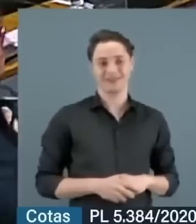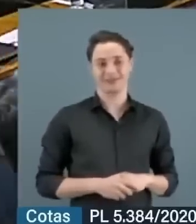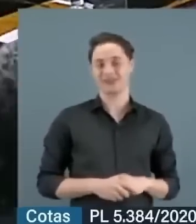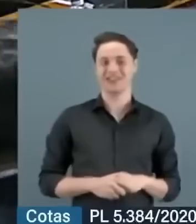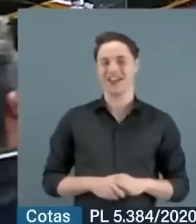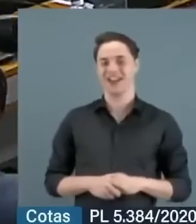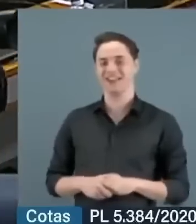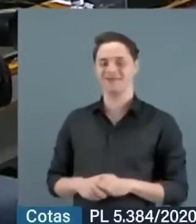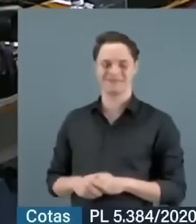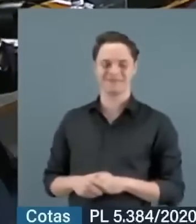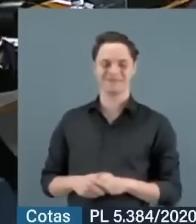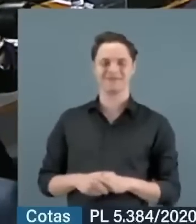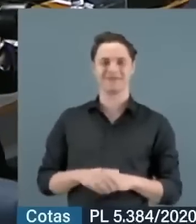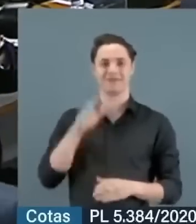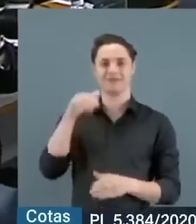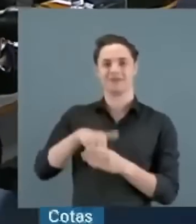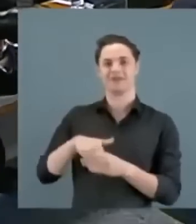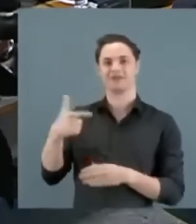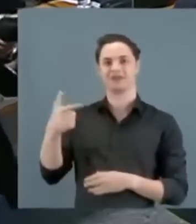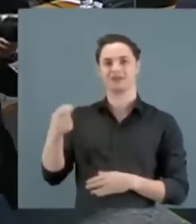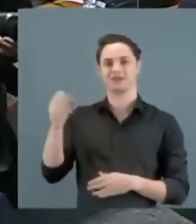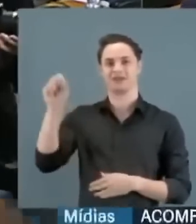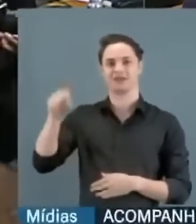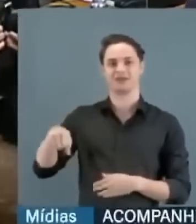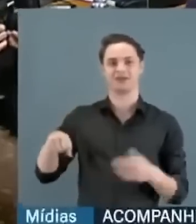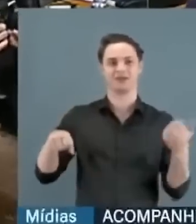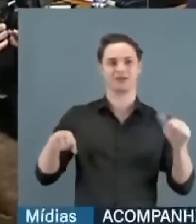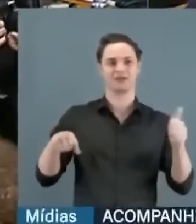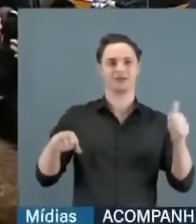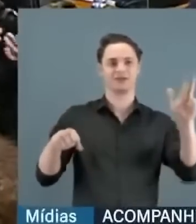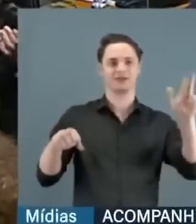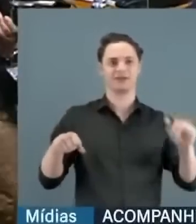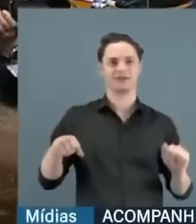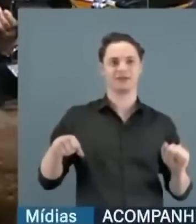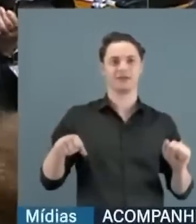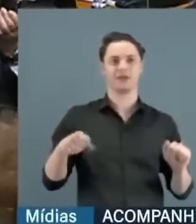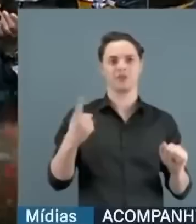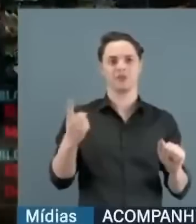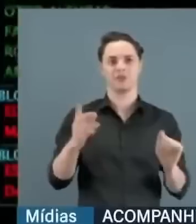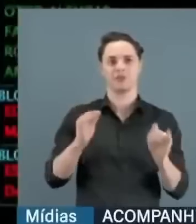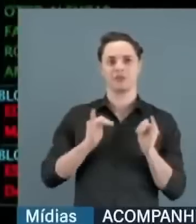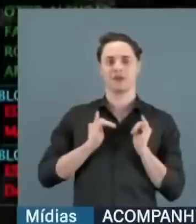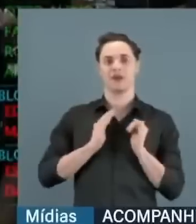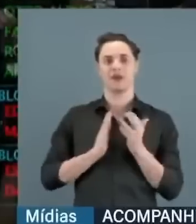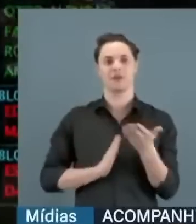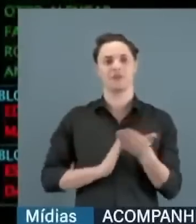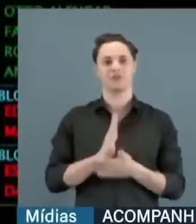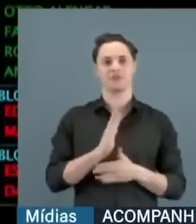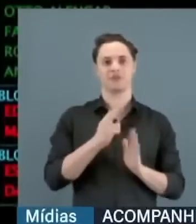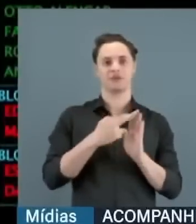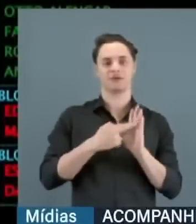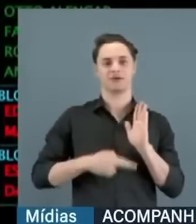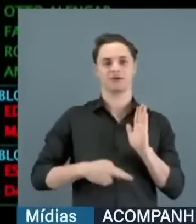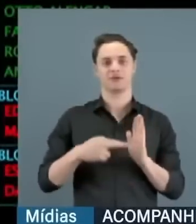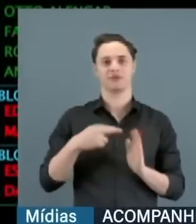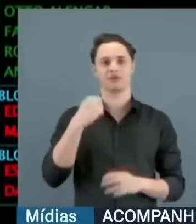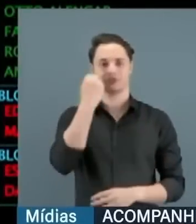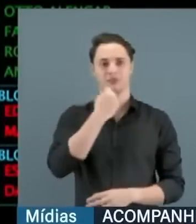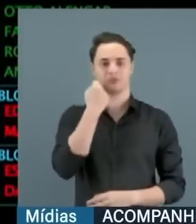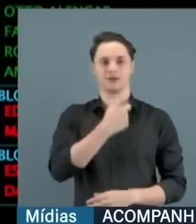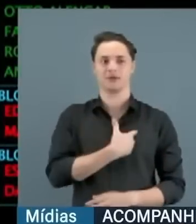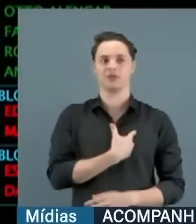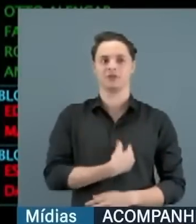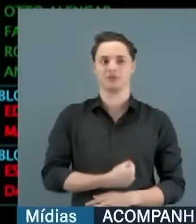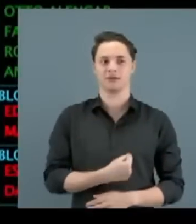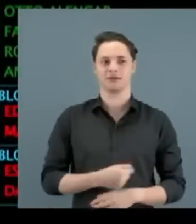20 votos sim, 11 votos não, 1 abstenção. Está aprovado o relatório da senadora Elisiane Gama.